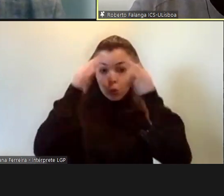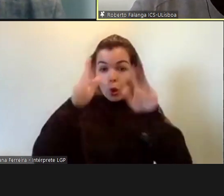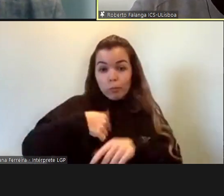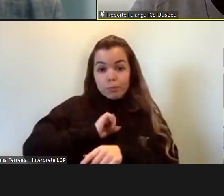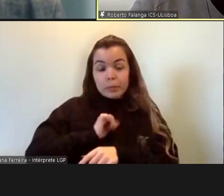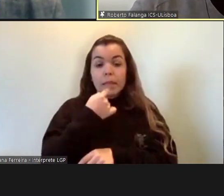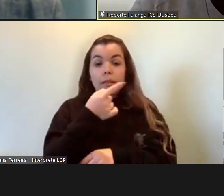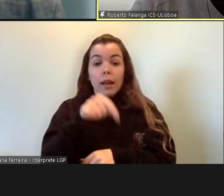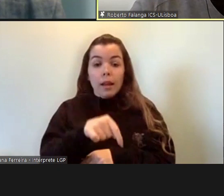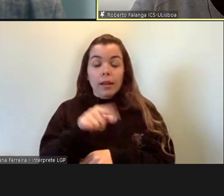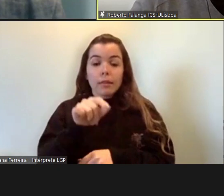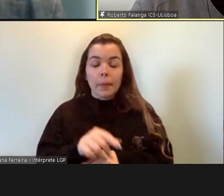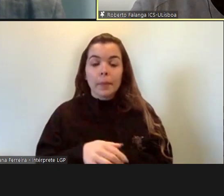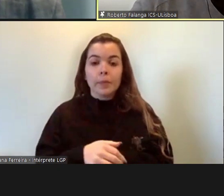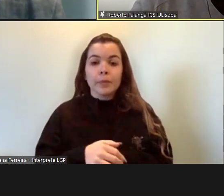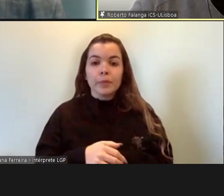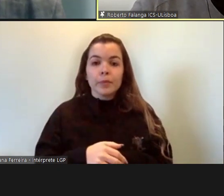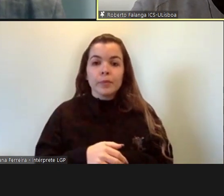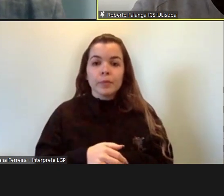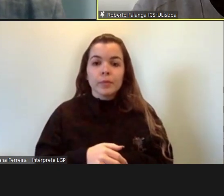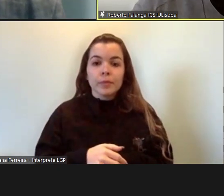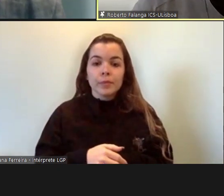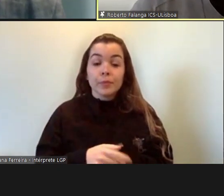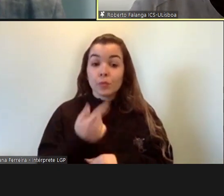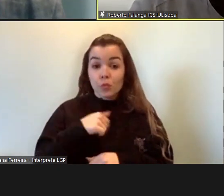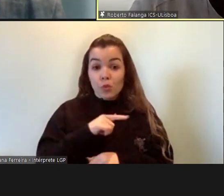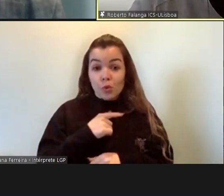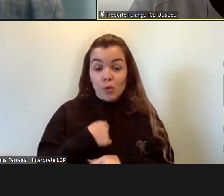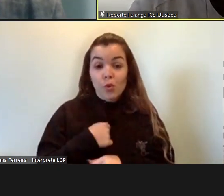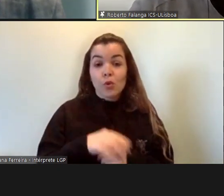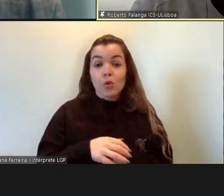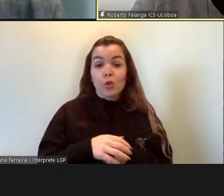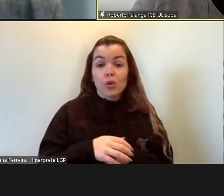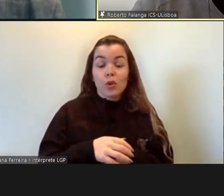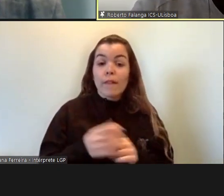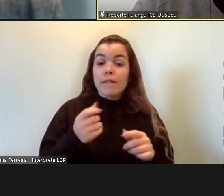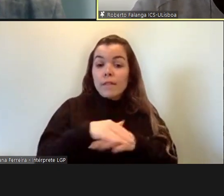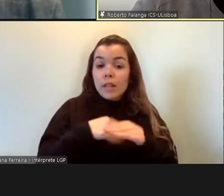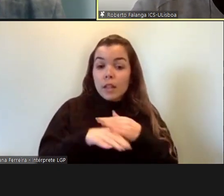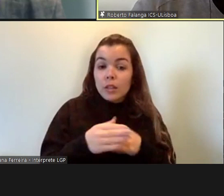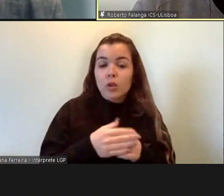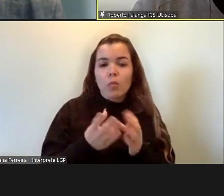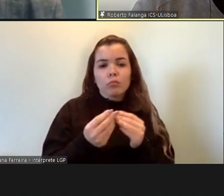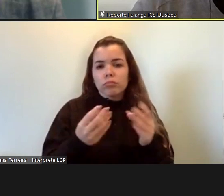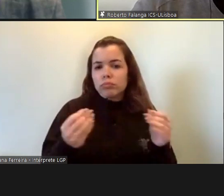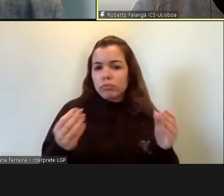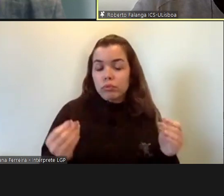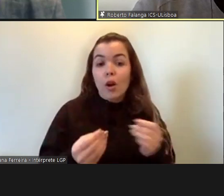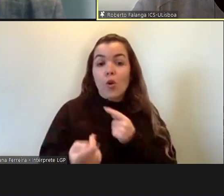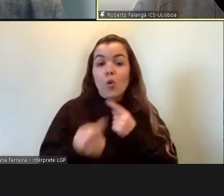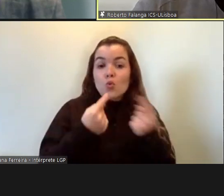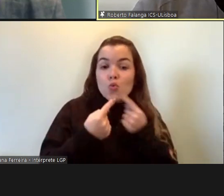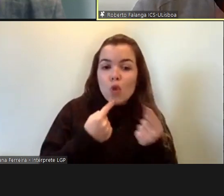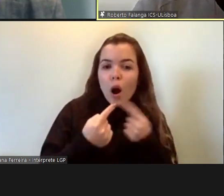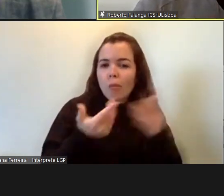dizer aqui que nós no ICESA fizemos uma série de podcasts com